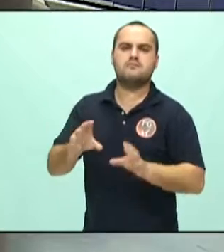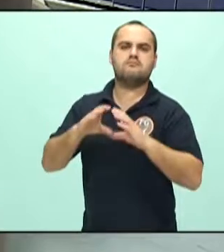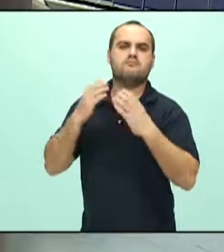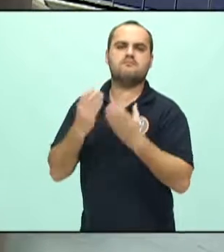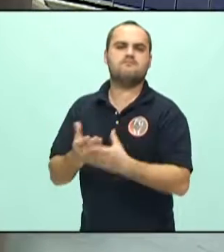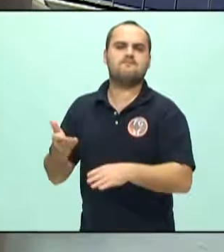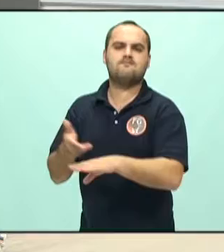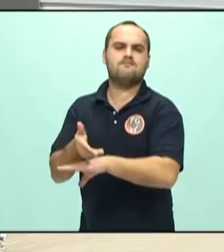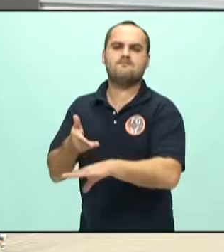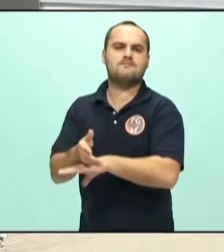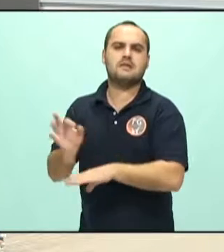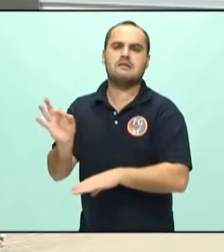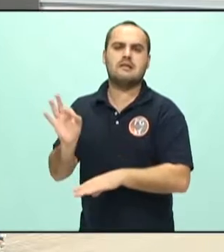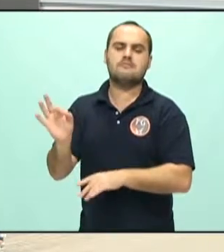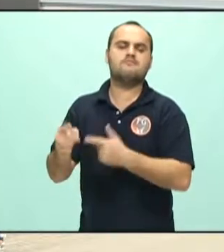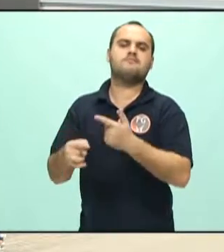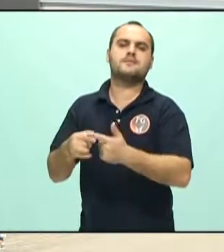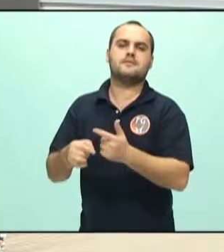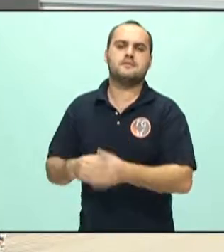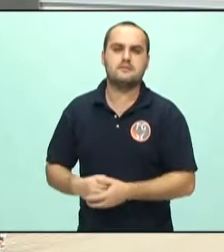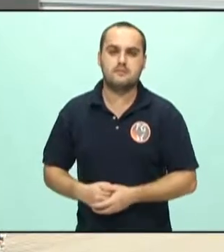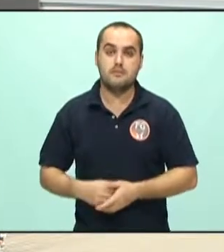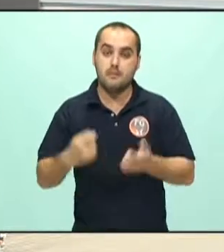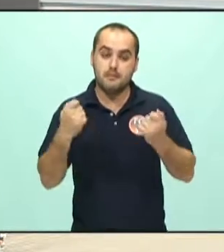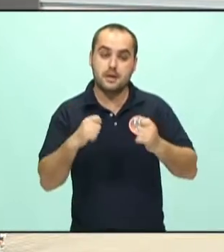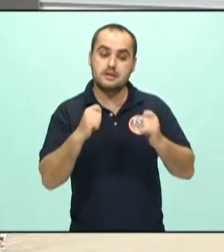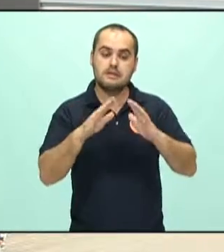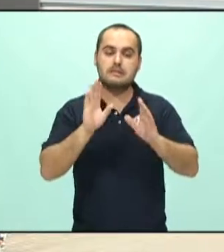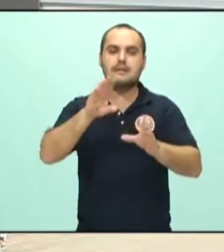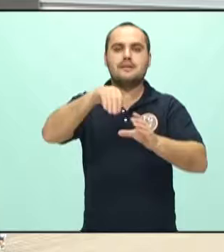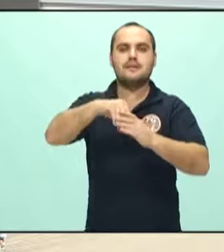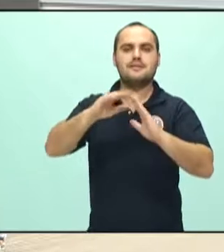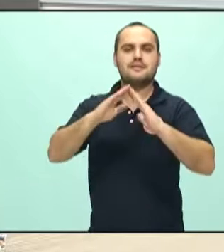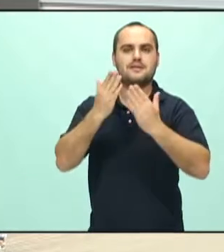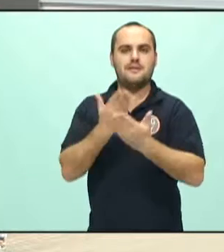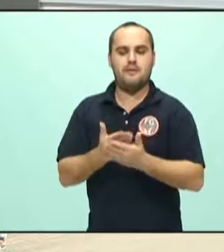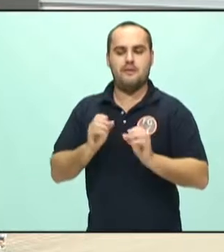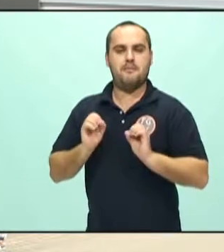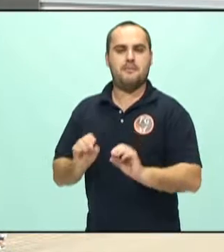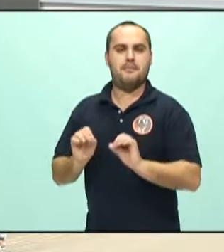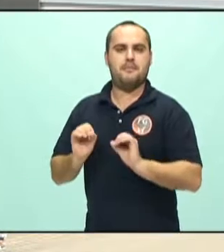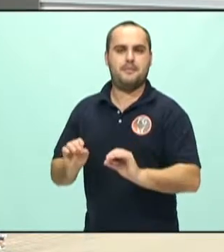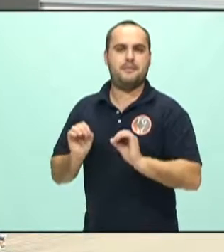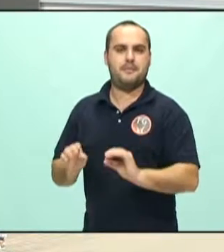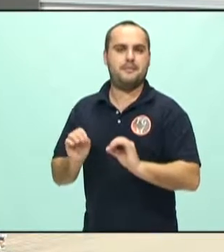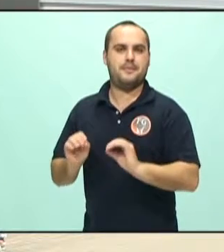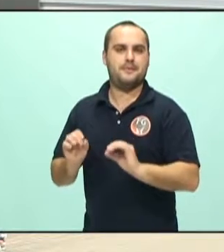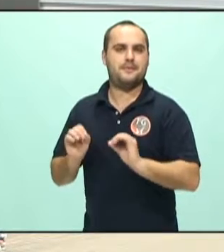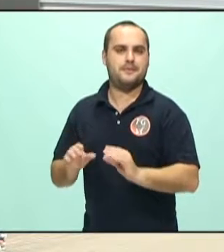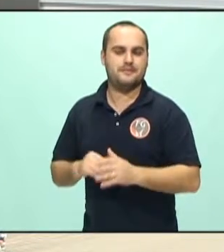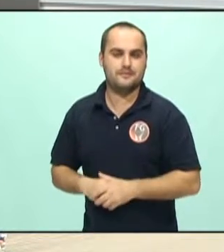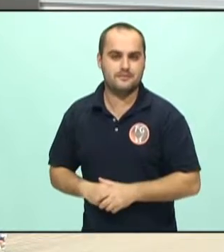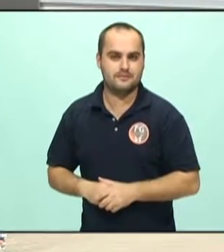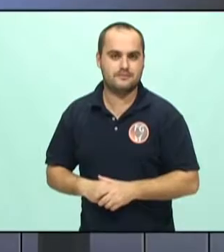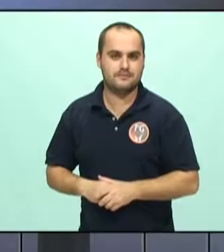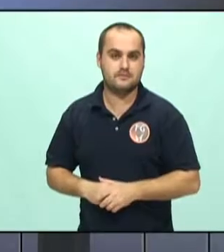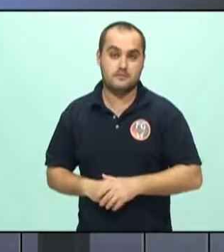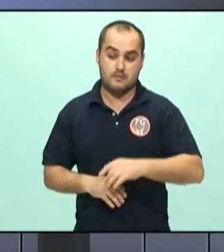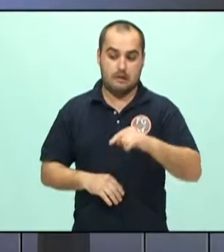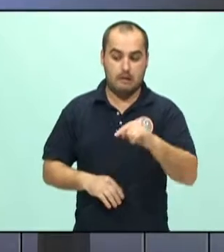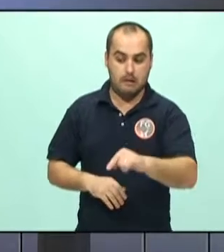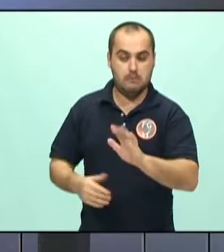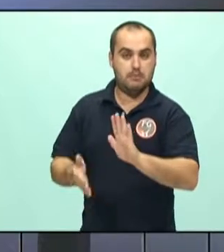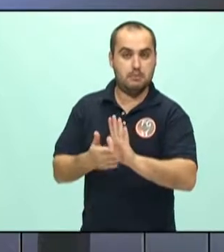e o ideal é a gente fomentar isso já na escola né porque assim como eles propõem soluções para a sua comunidade local eles também têm que participar das decisões